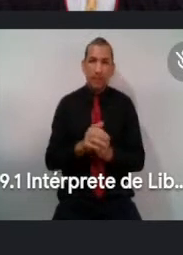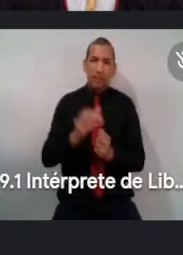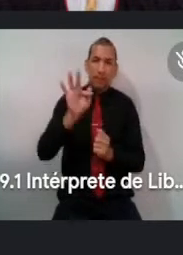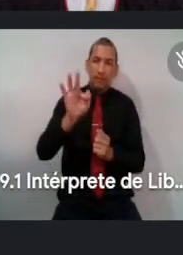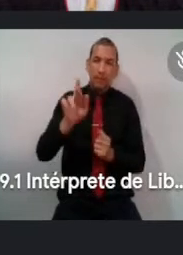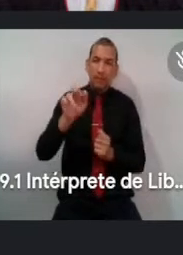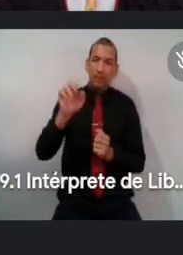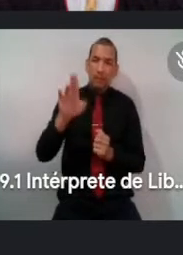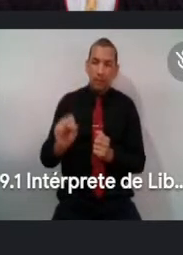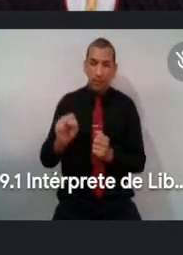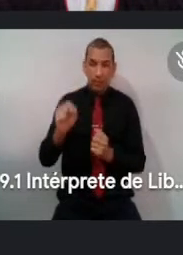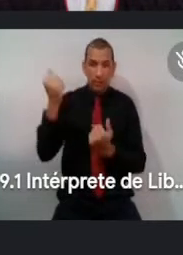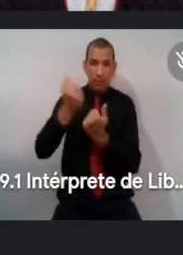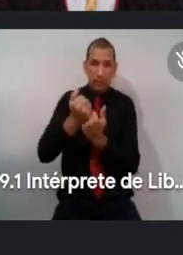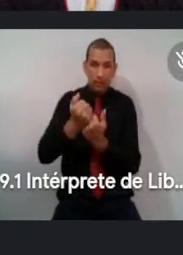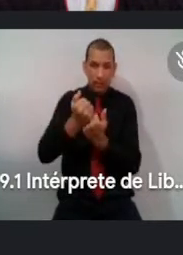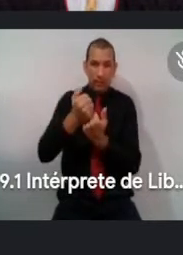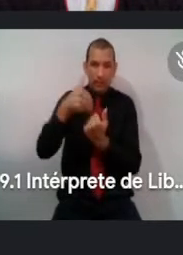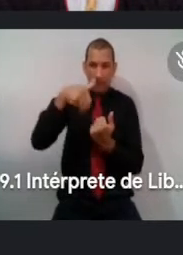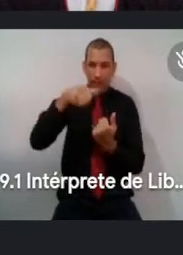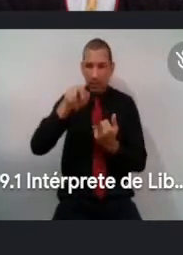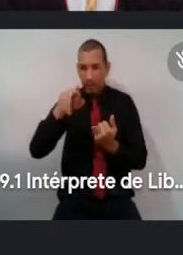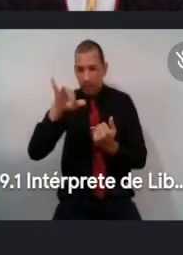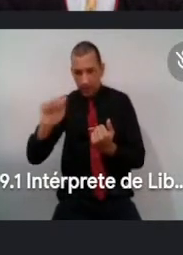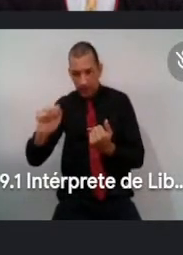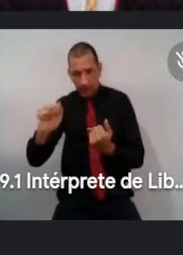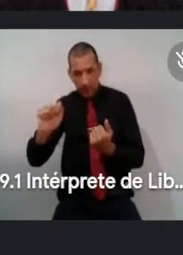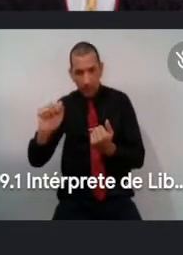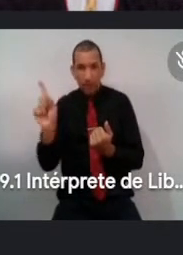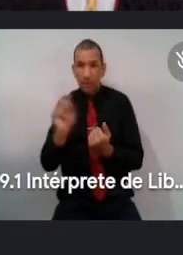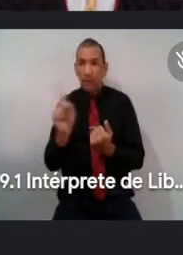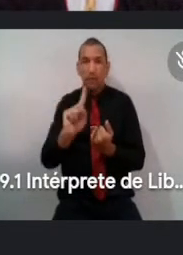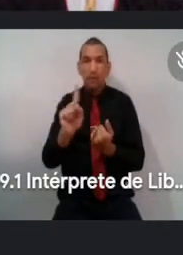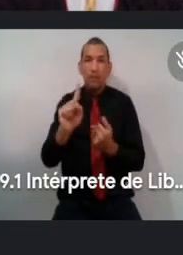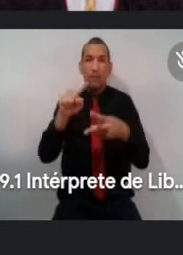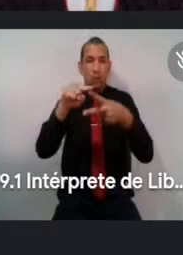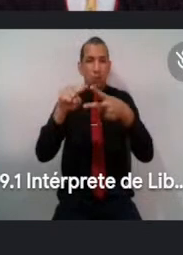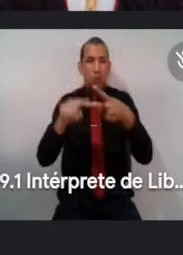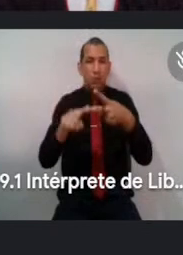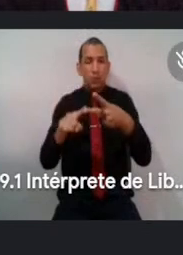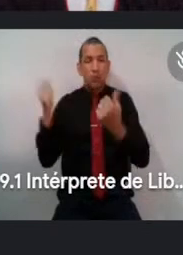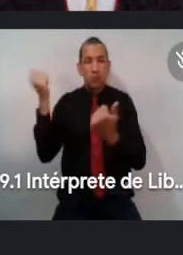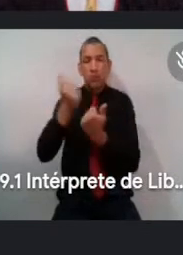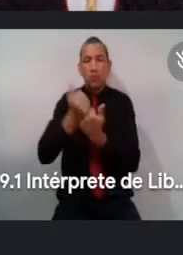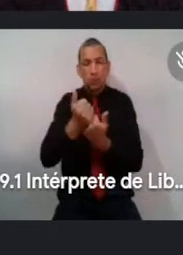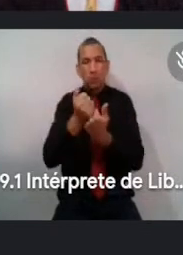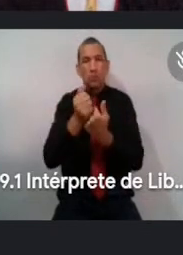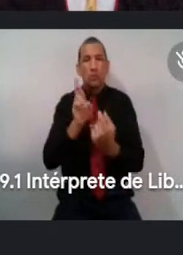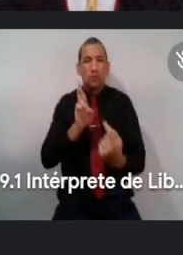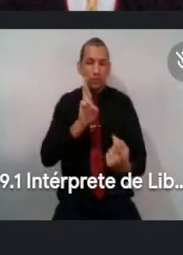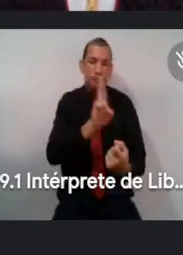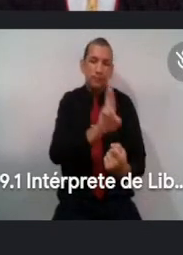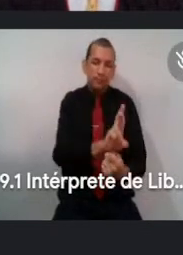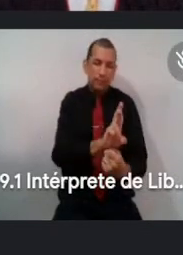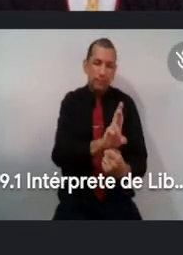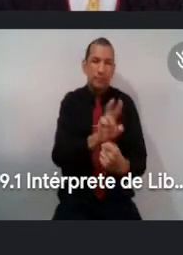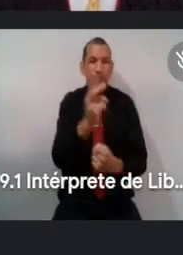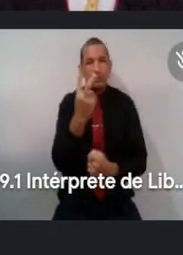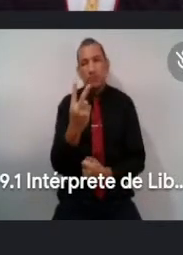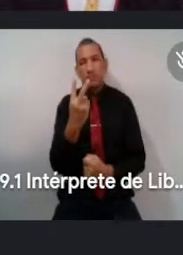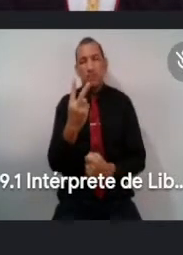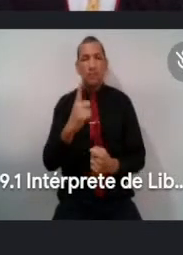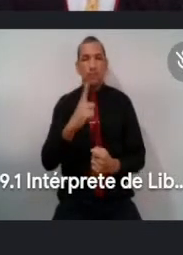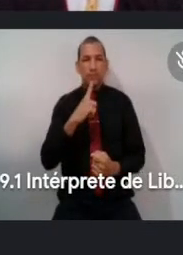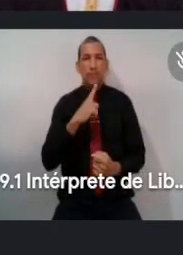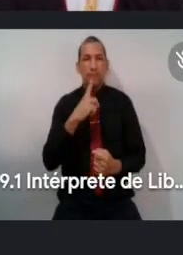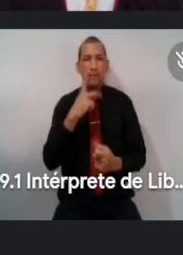representa só Maria não é e não ele fala Acabou de falar aqui por exemplo dois por